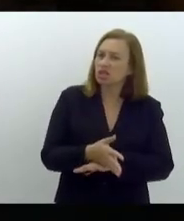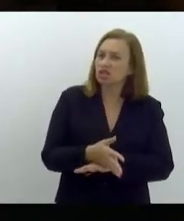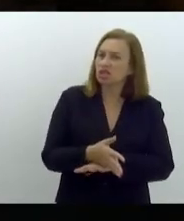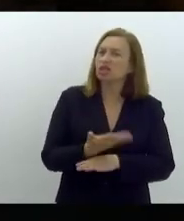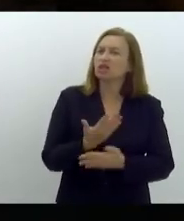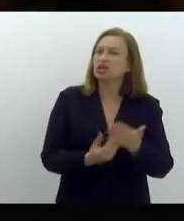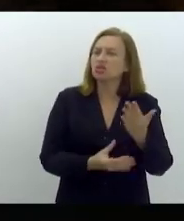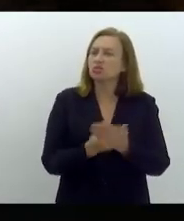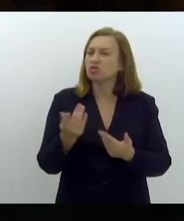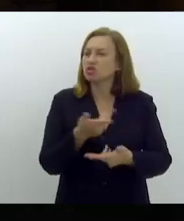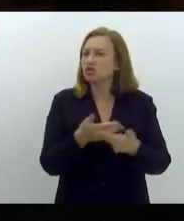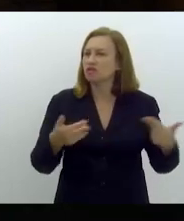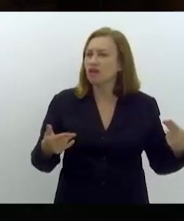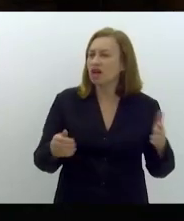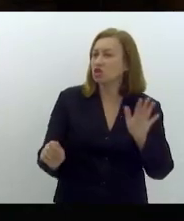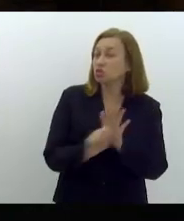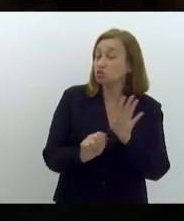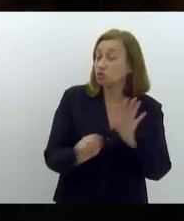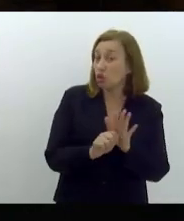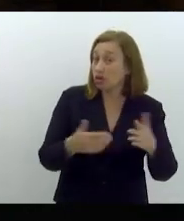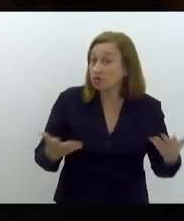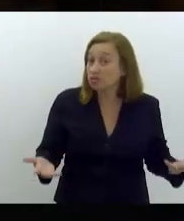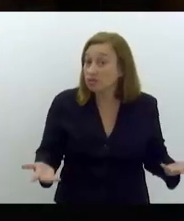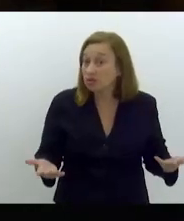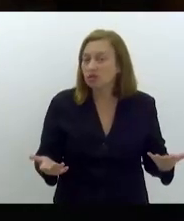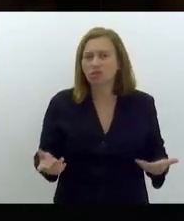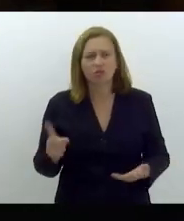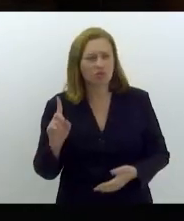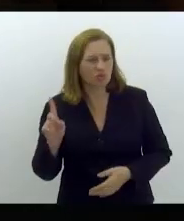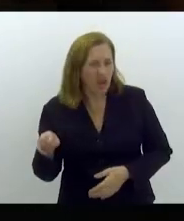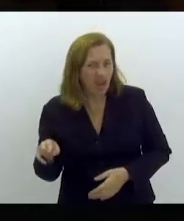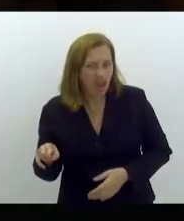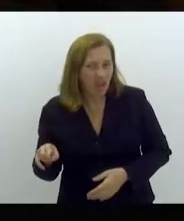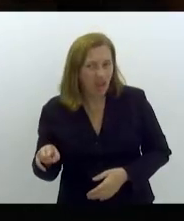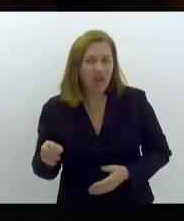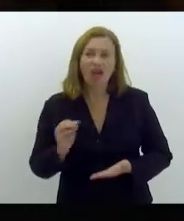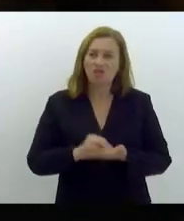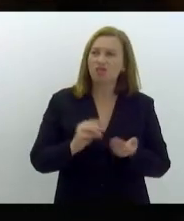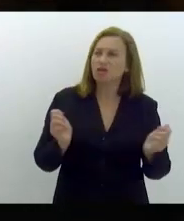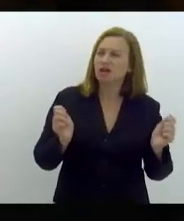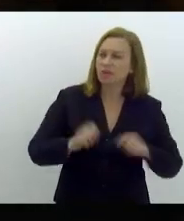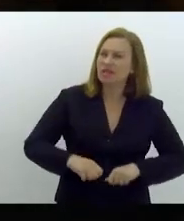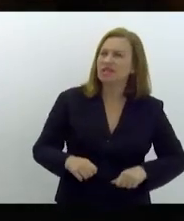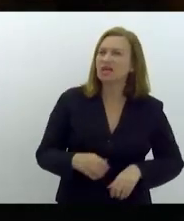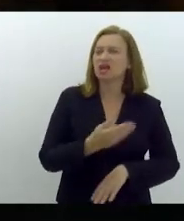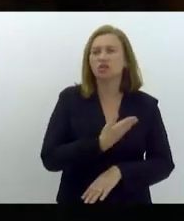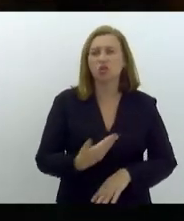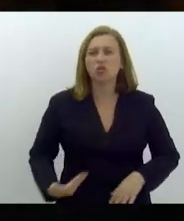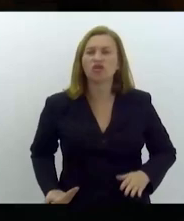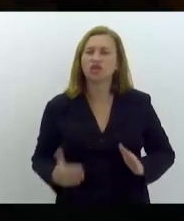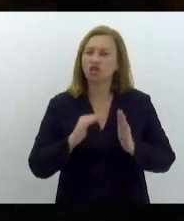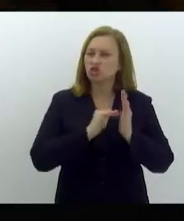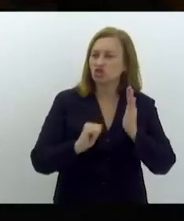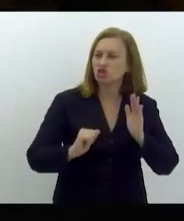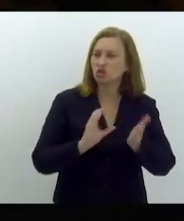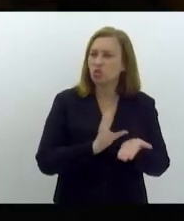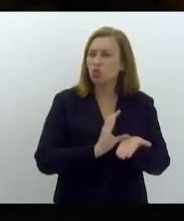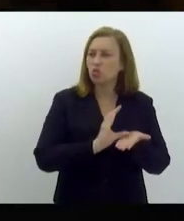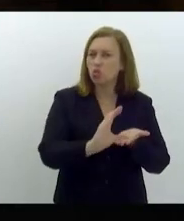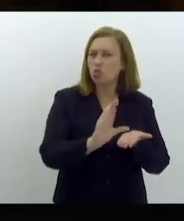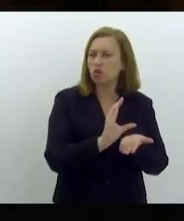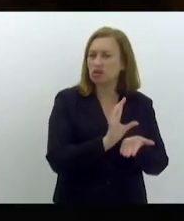de varejistas de drogas ou não é a incapacidade desse governo que tirou o orçamento